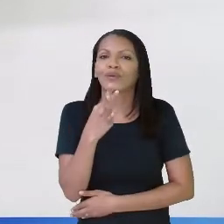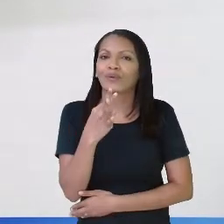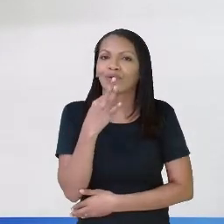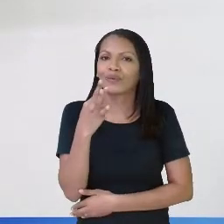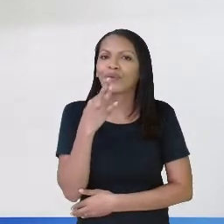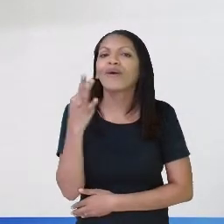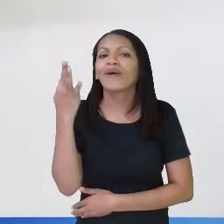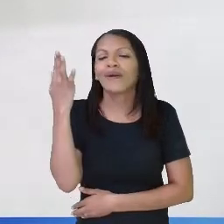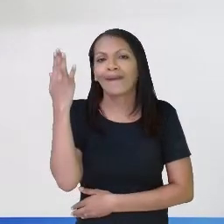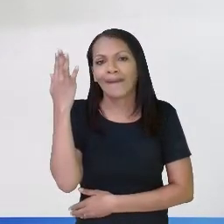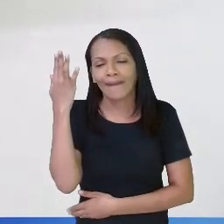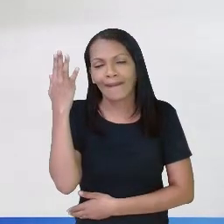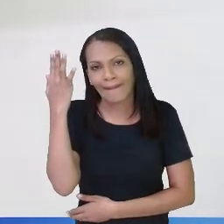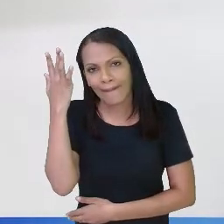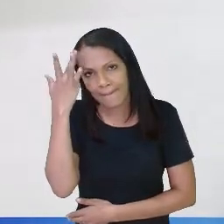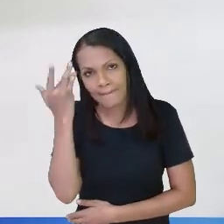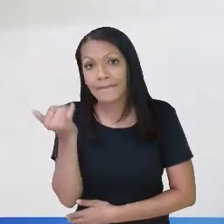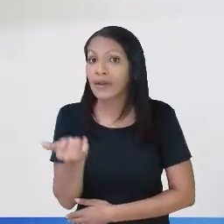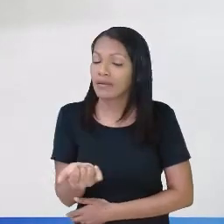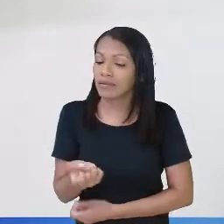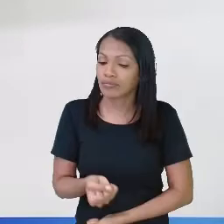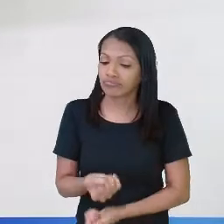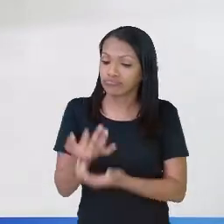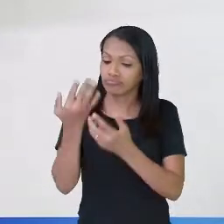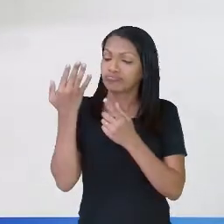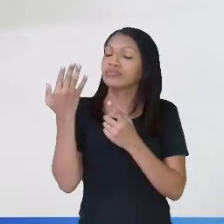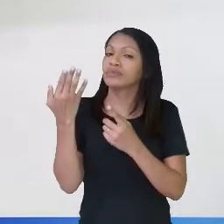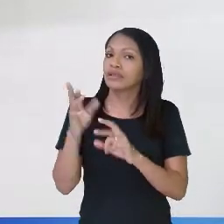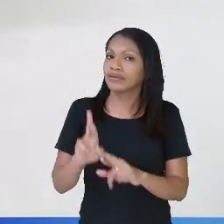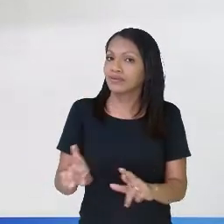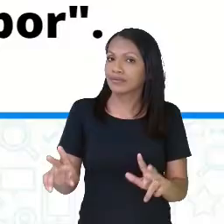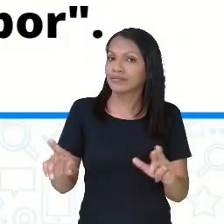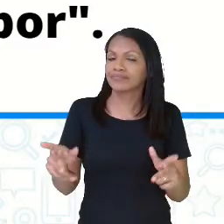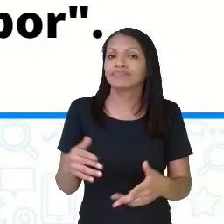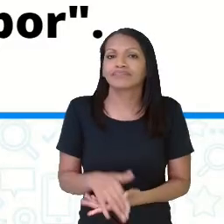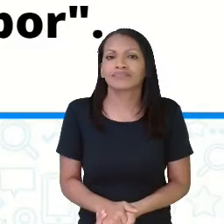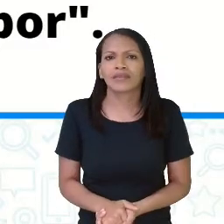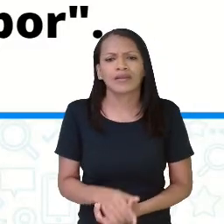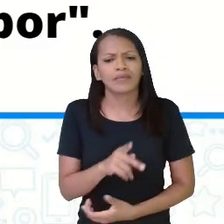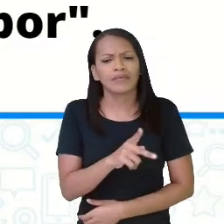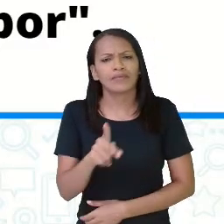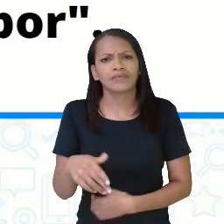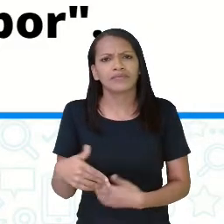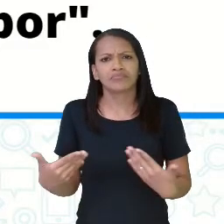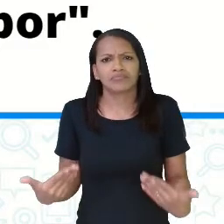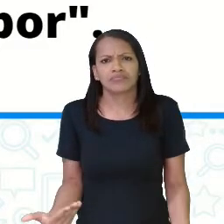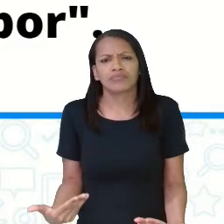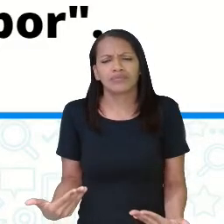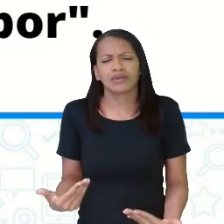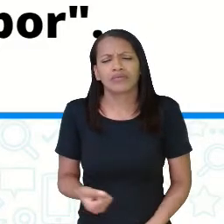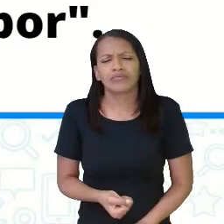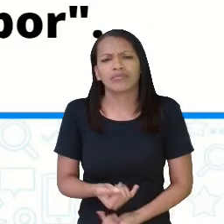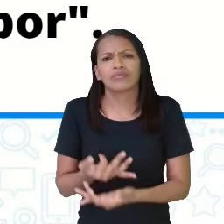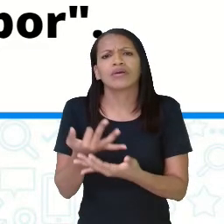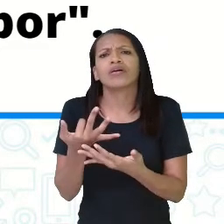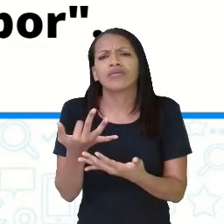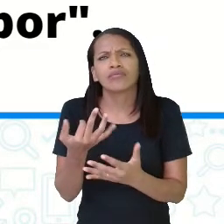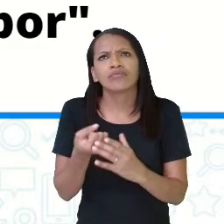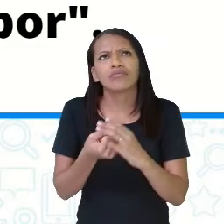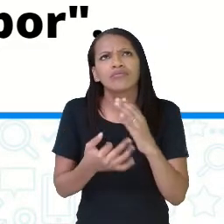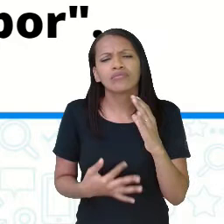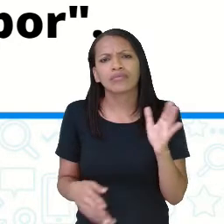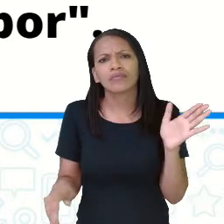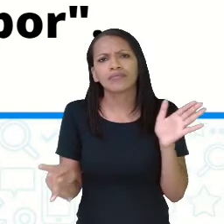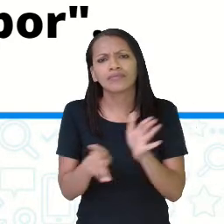poema bastante diferente. Professora, qual a finalidade do poema? A finalidade dele é expressar algum